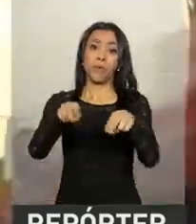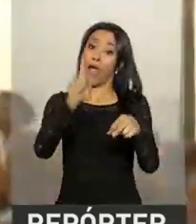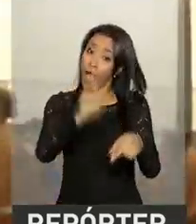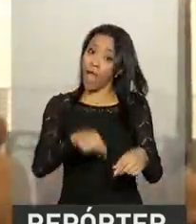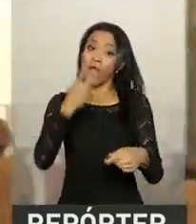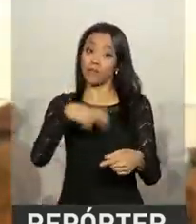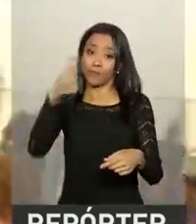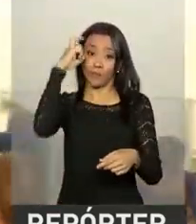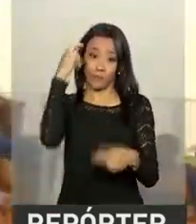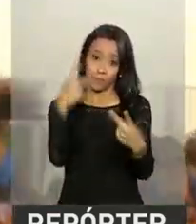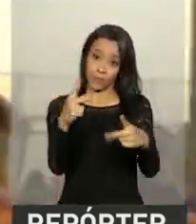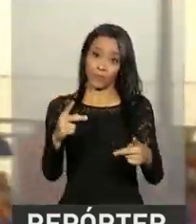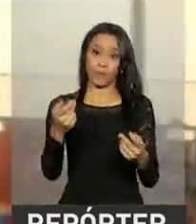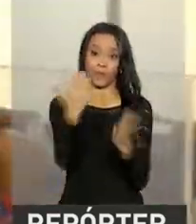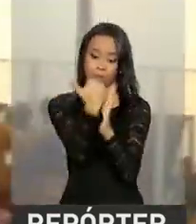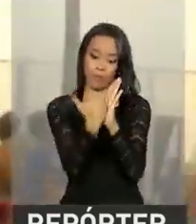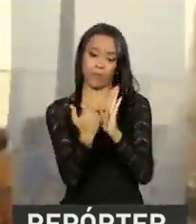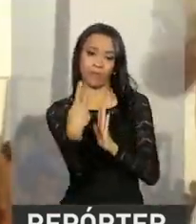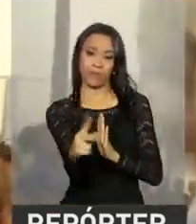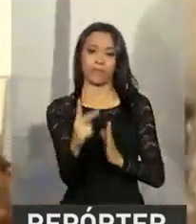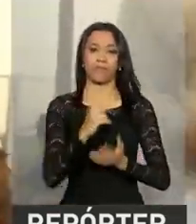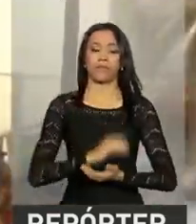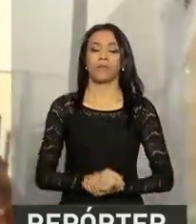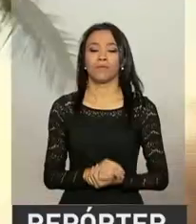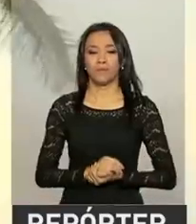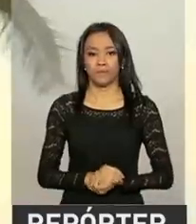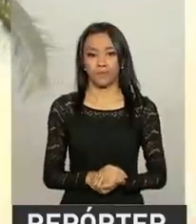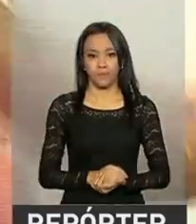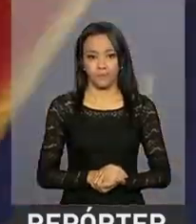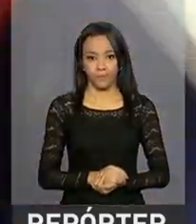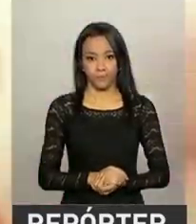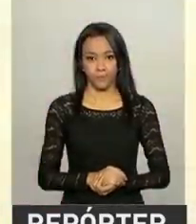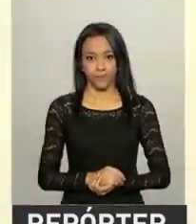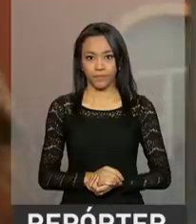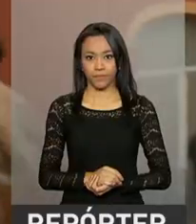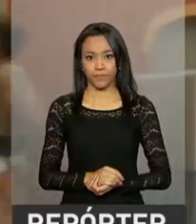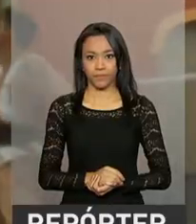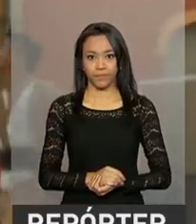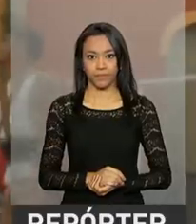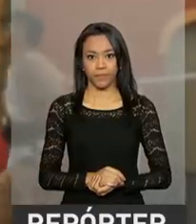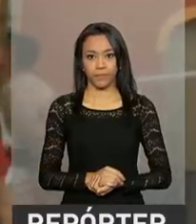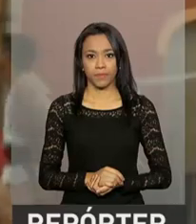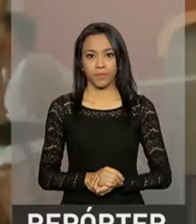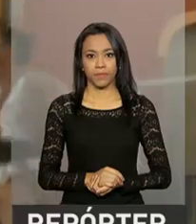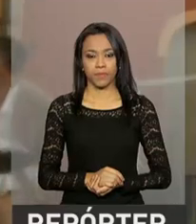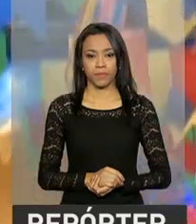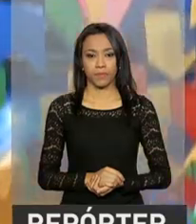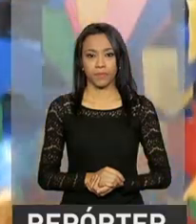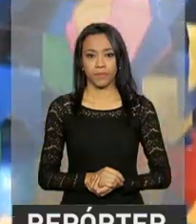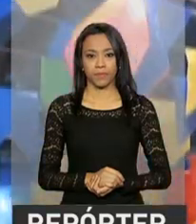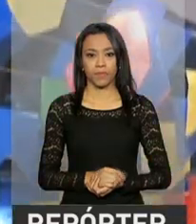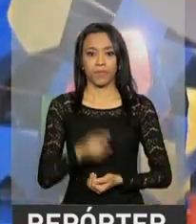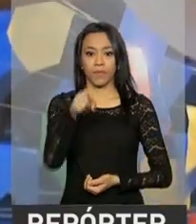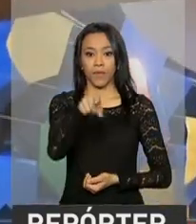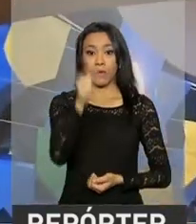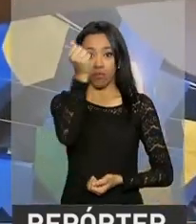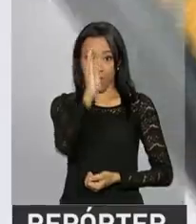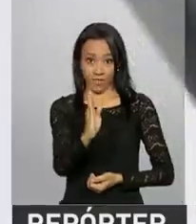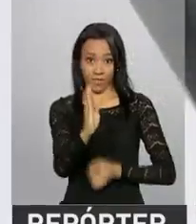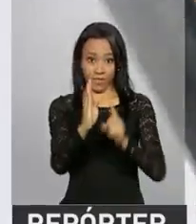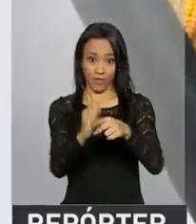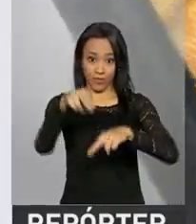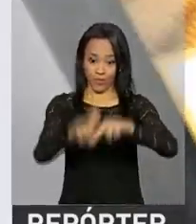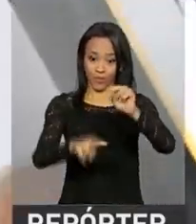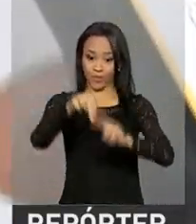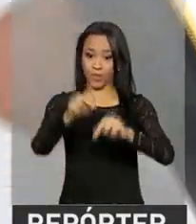programação. Cheio de força, que todos os domingos se reuniam em procissão. E o Brasil Junino ganhou